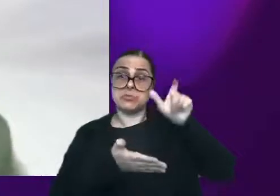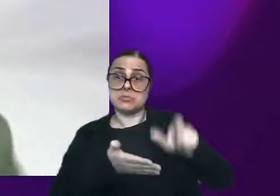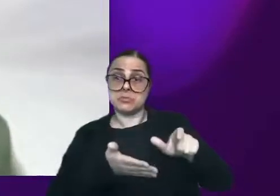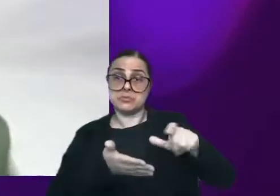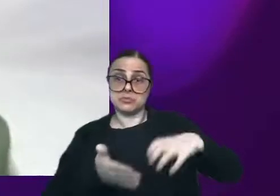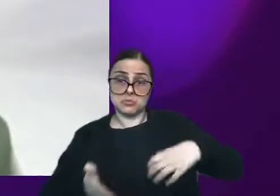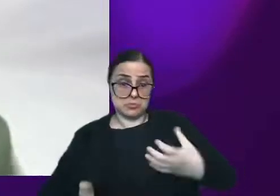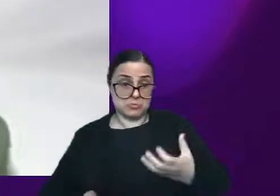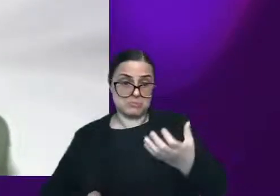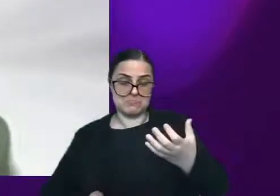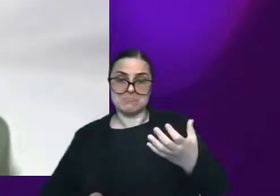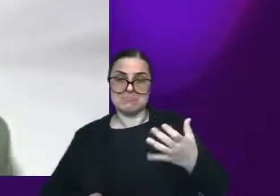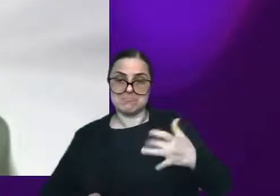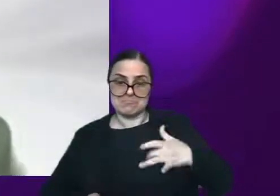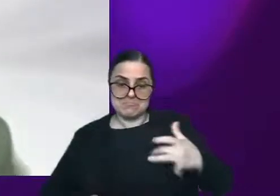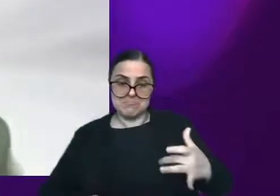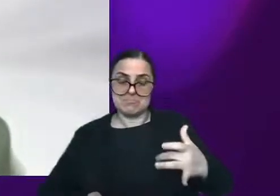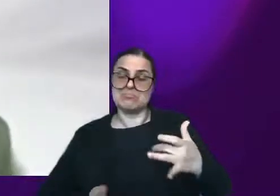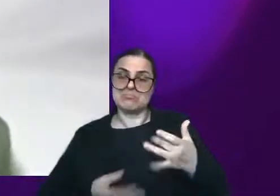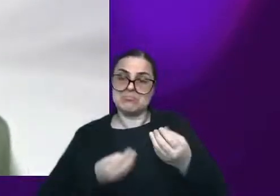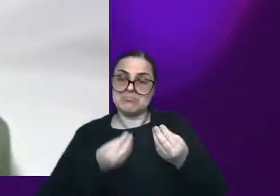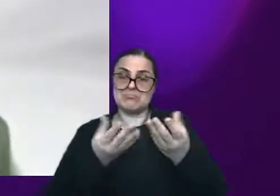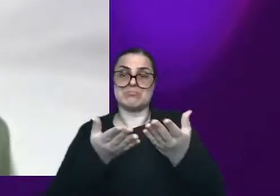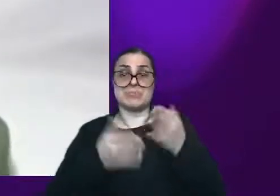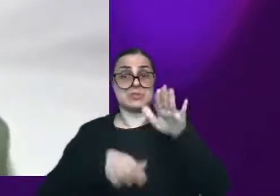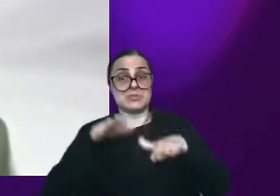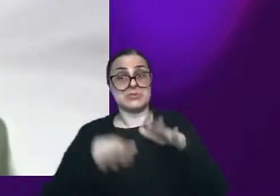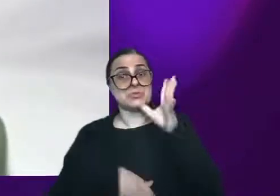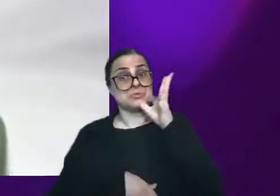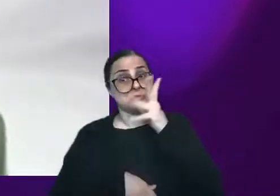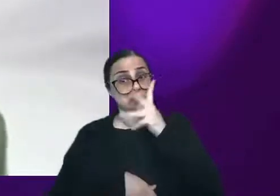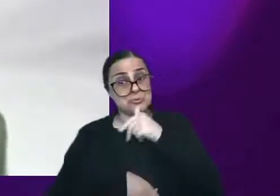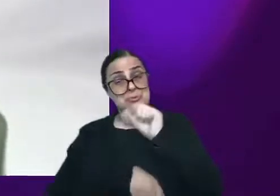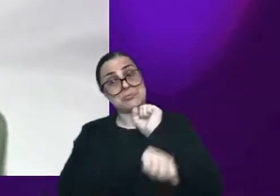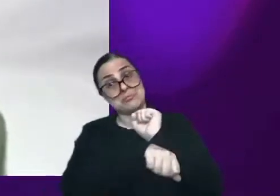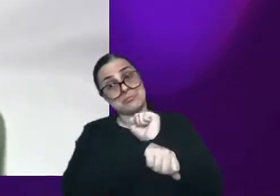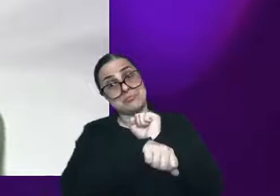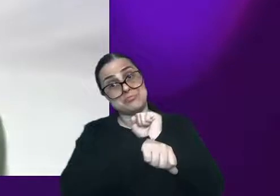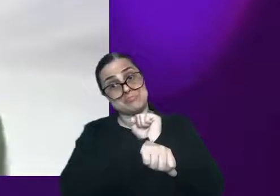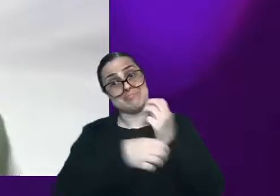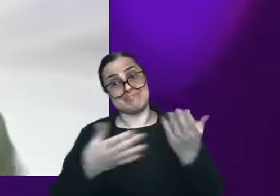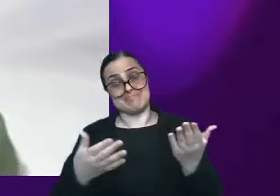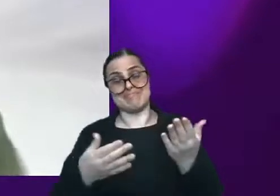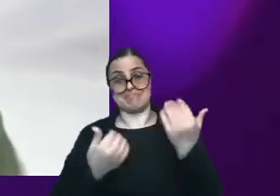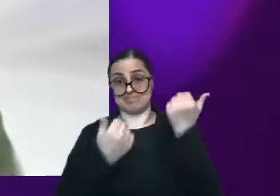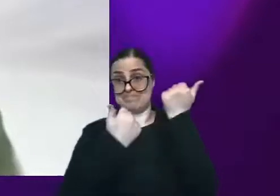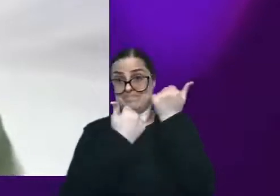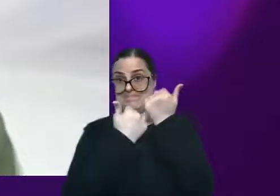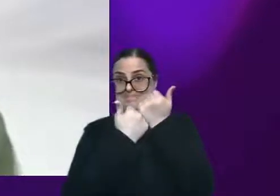no nosso meio, são transplantes que muitas vezes demoram para acontecer mesmo. Então, acredito que, além de focar